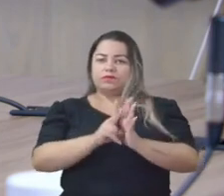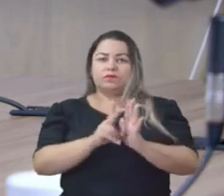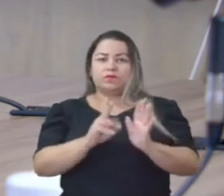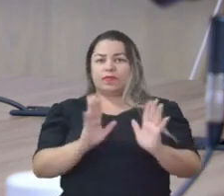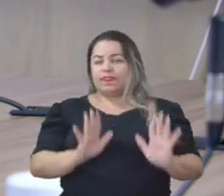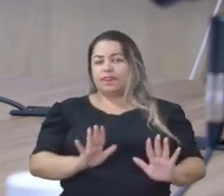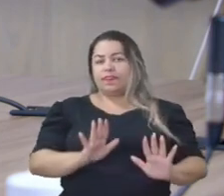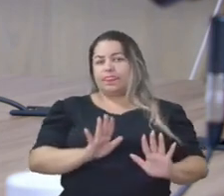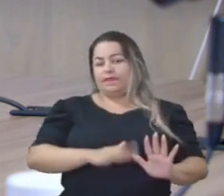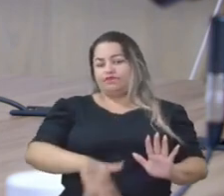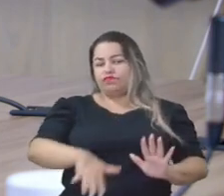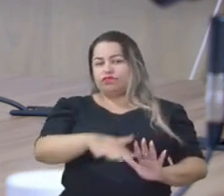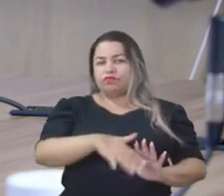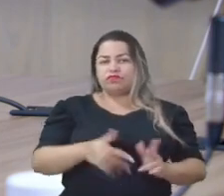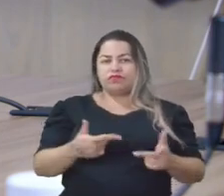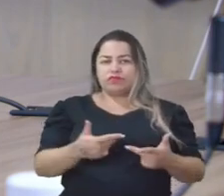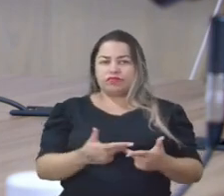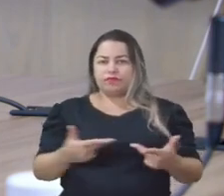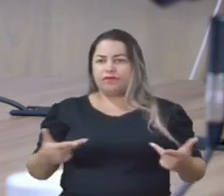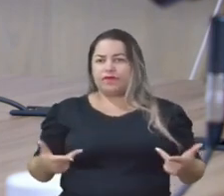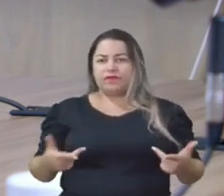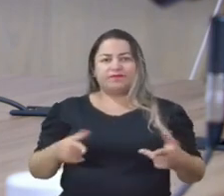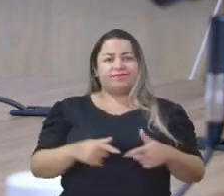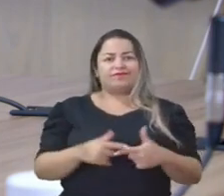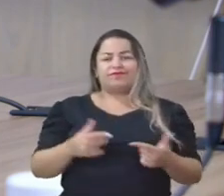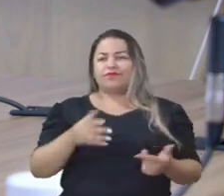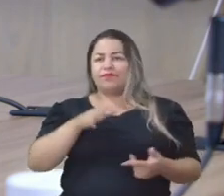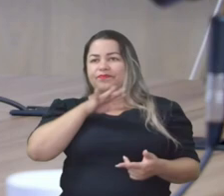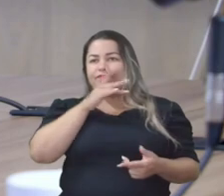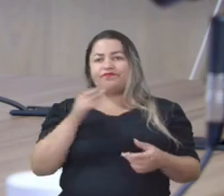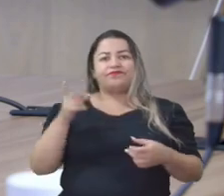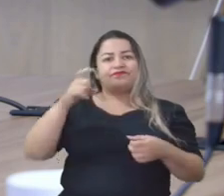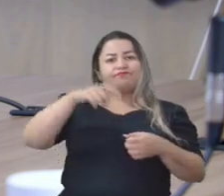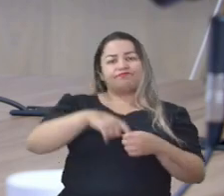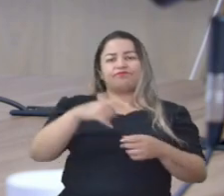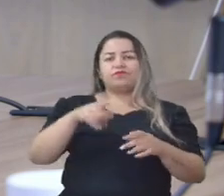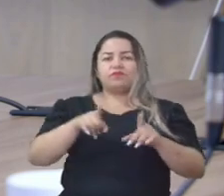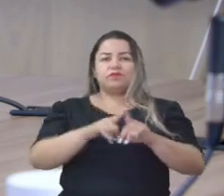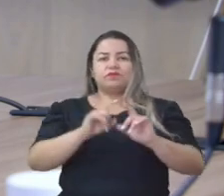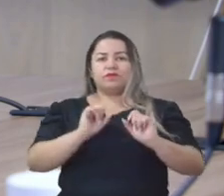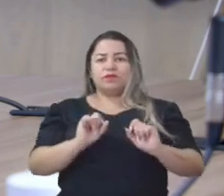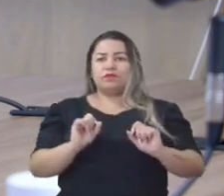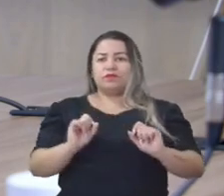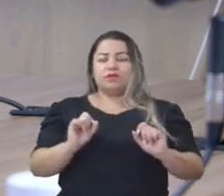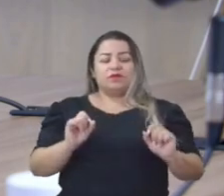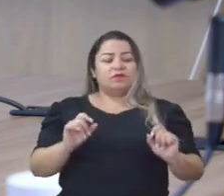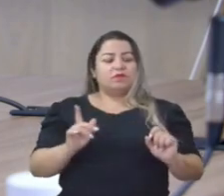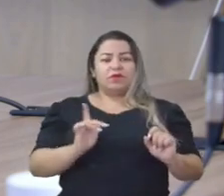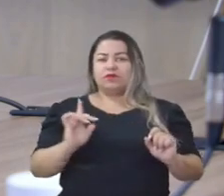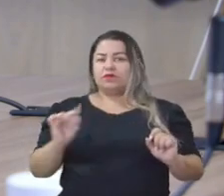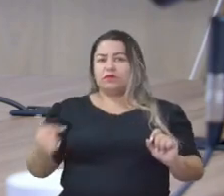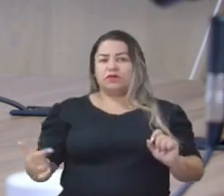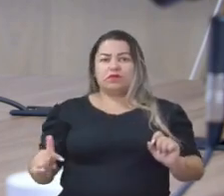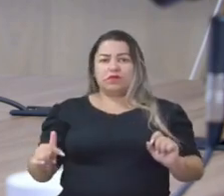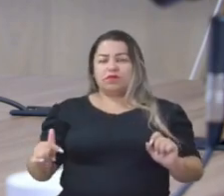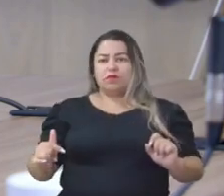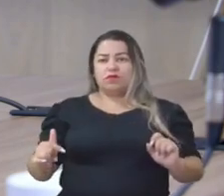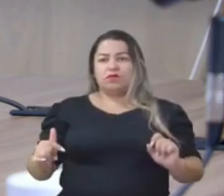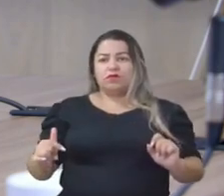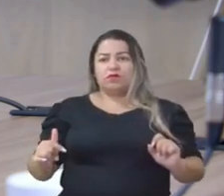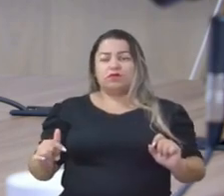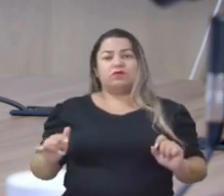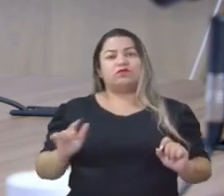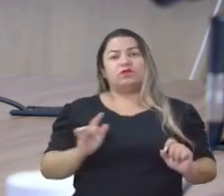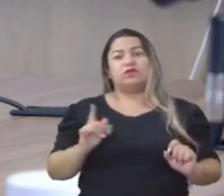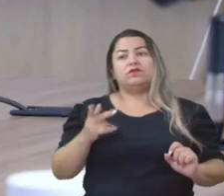eram coisas muito engessadas, voltadas a documentários, voltadas a produtos que às vezes não tinham